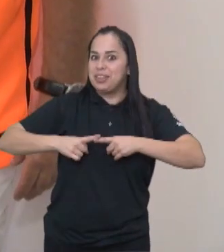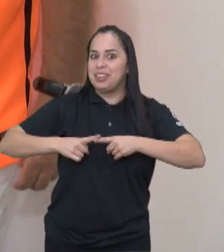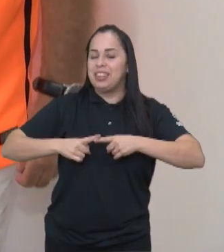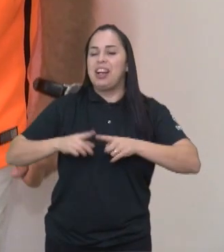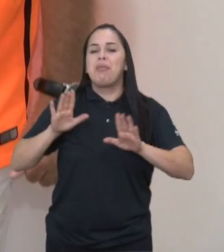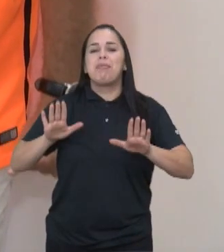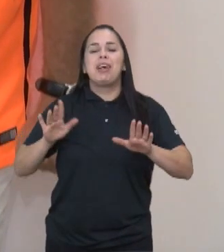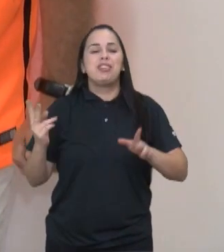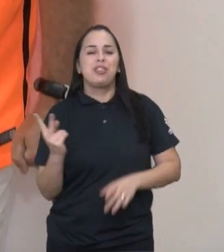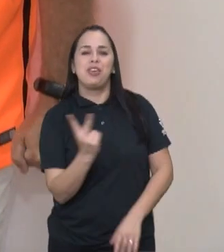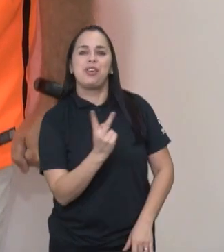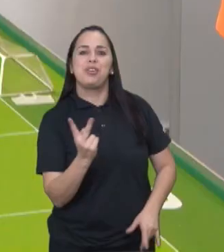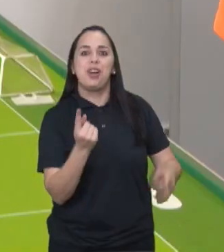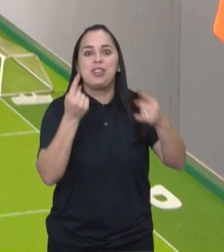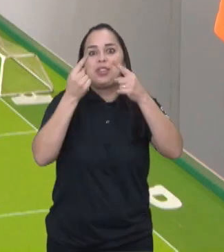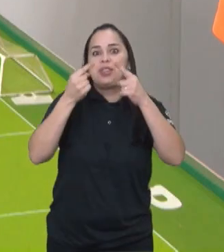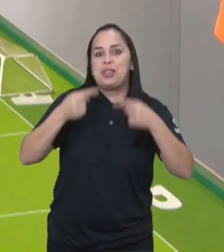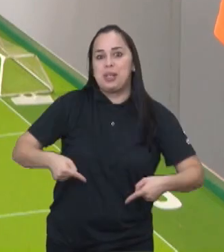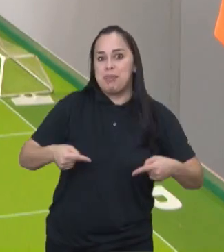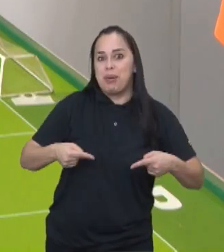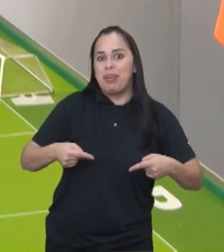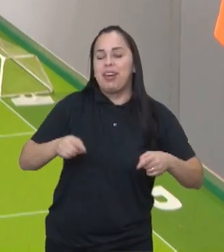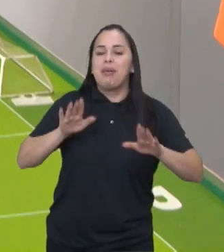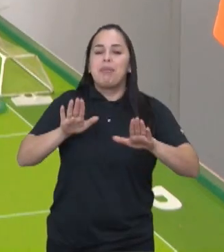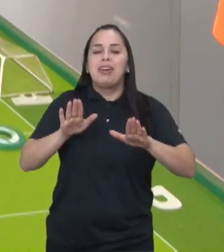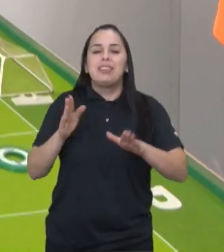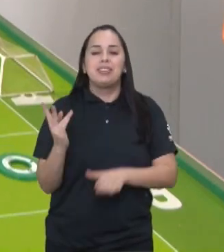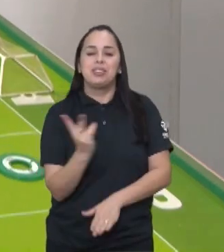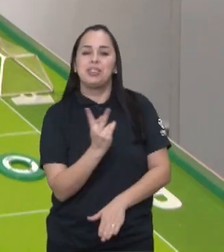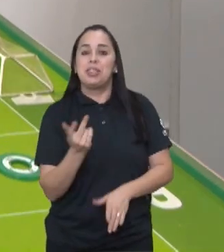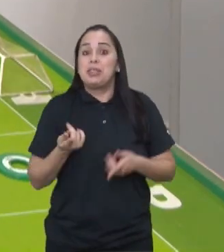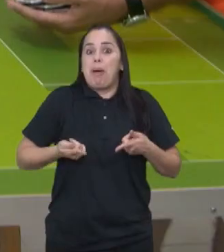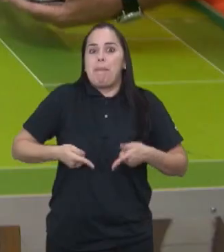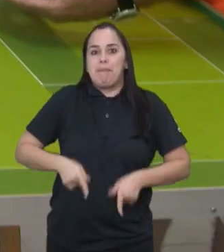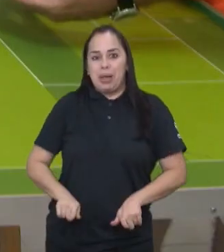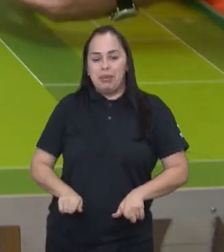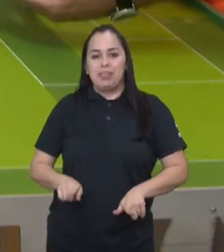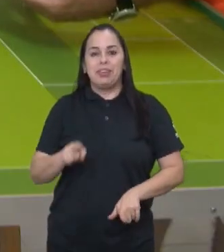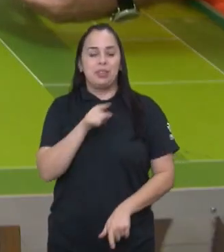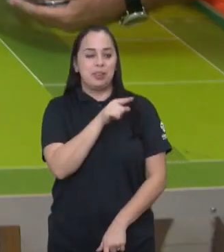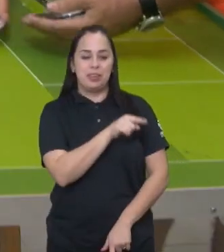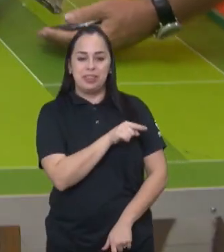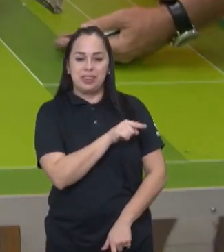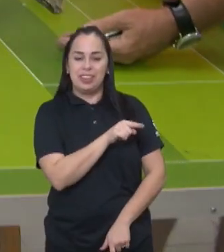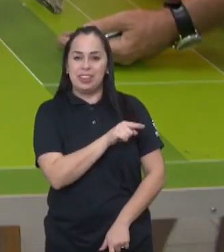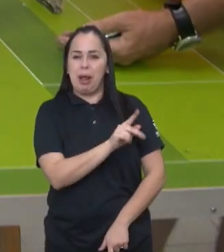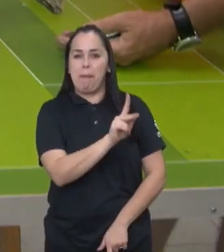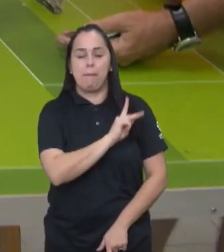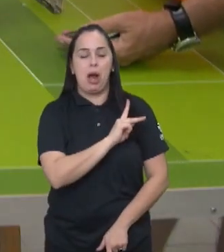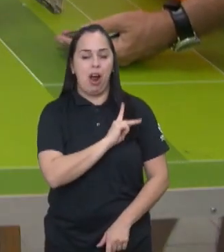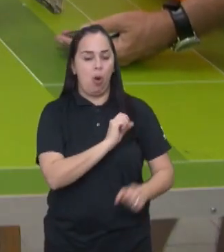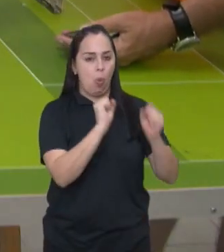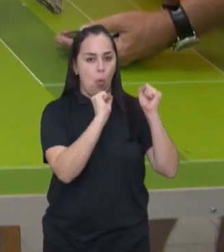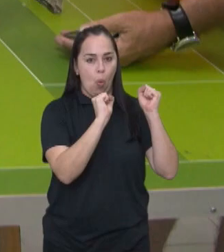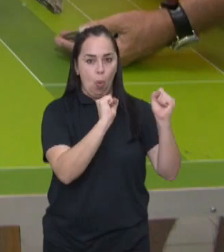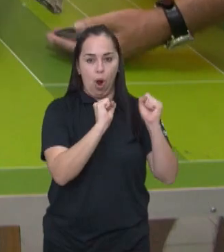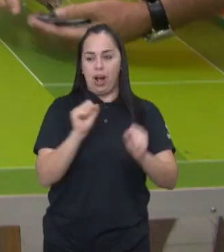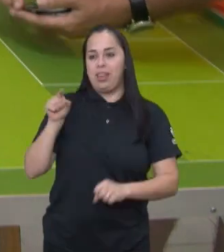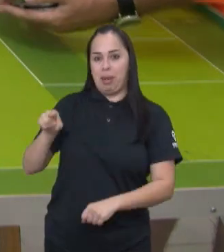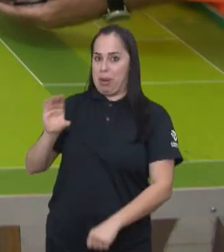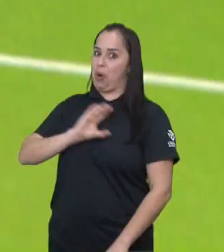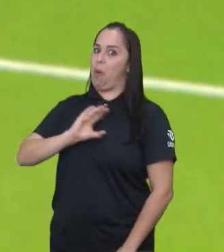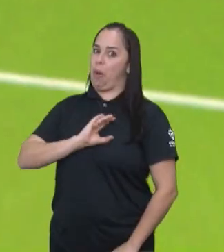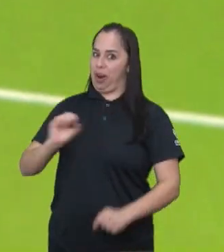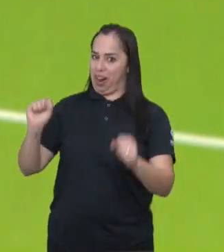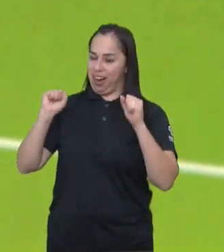é caseira entre os primos Newton, também conhecido como Tonil, torcedor fanático do Palmeiras, e o João,